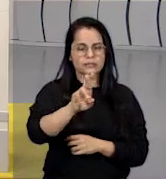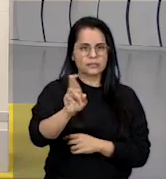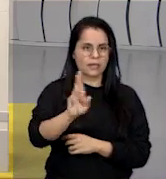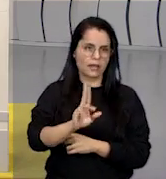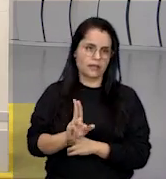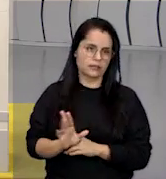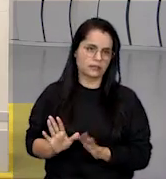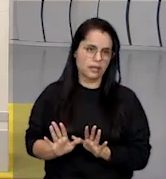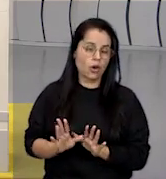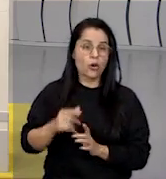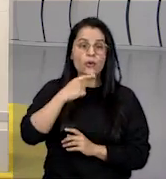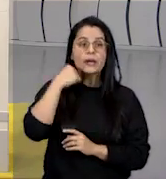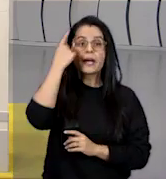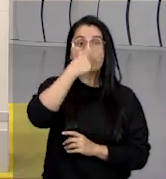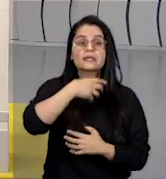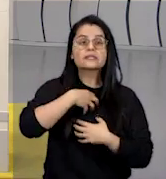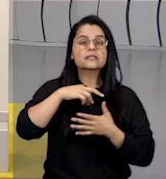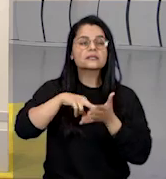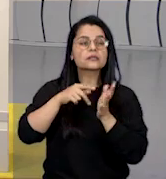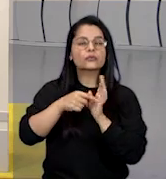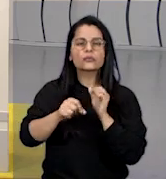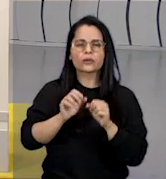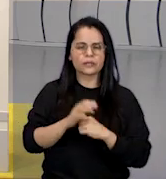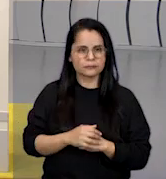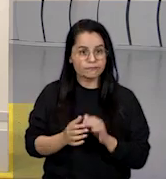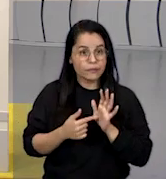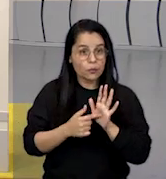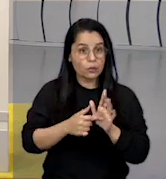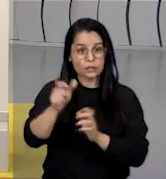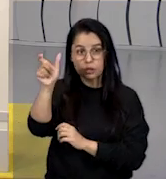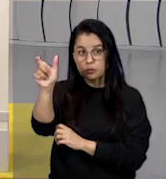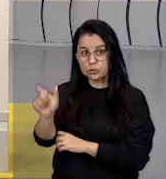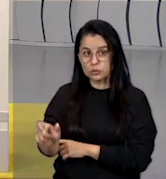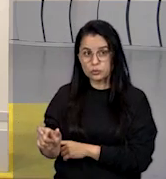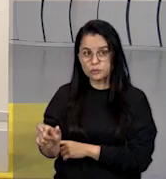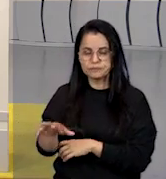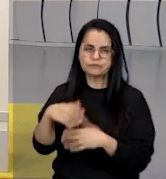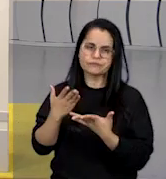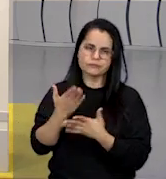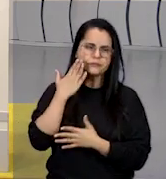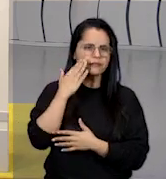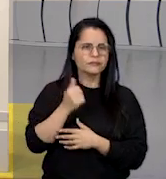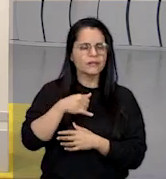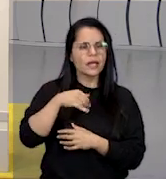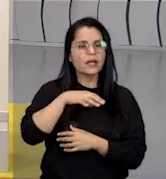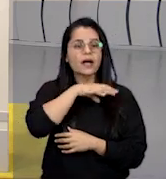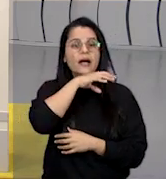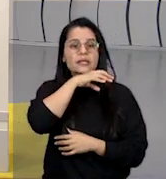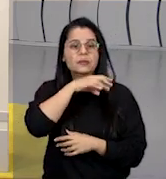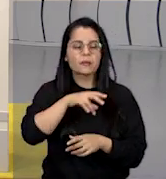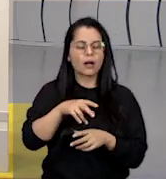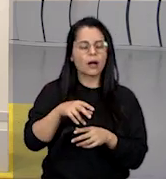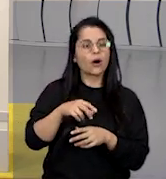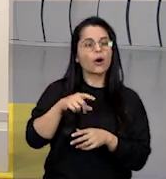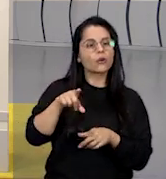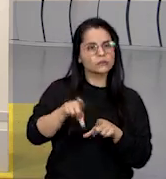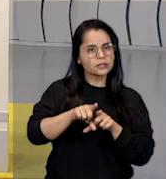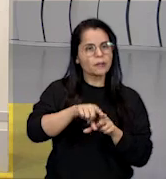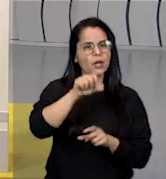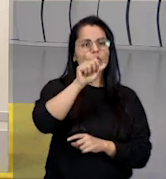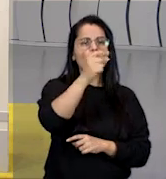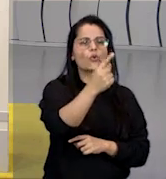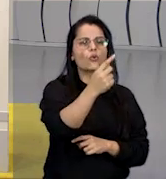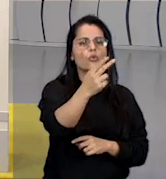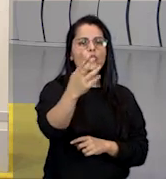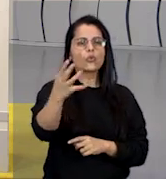Então, cabeça nesse sentido, mostrando o indivíduo. E a gente sabe que o animal também é contado como